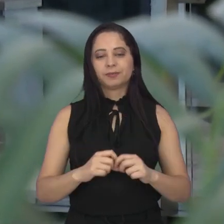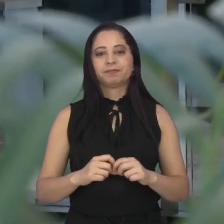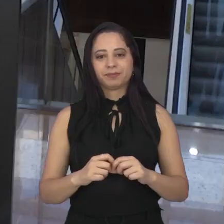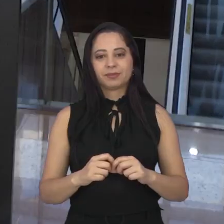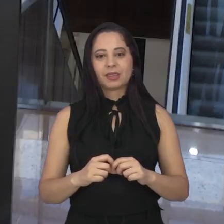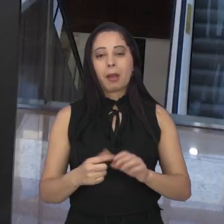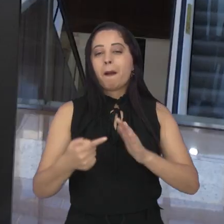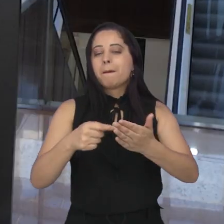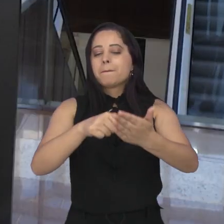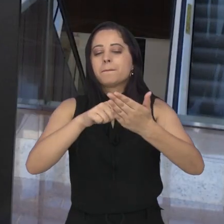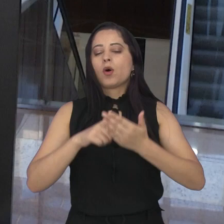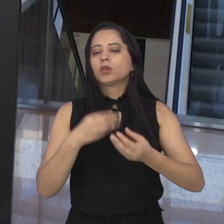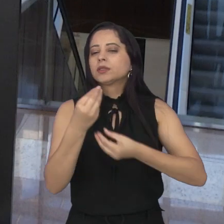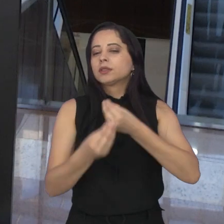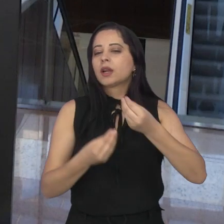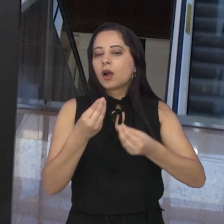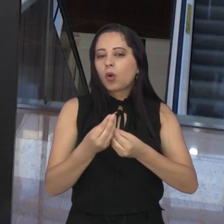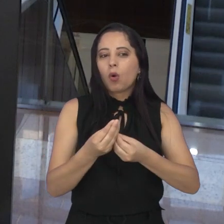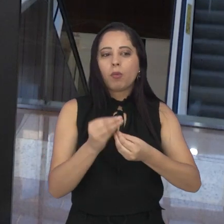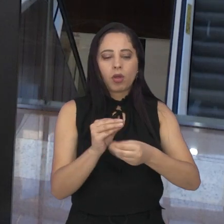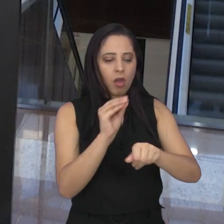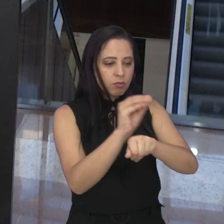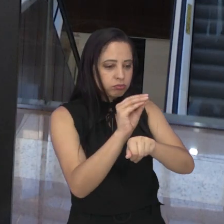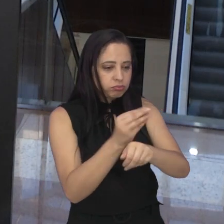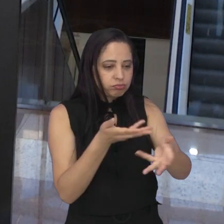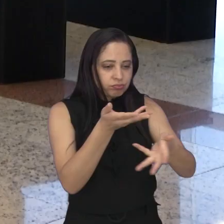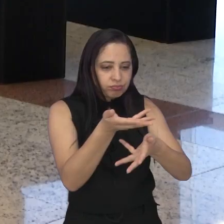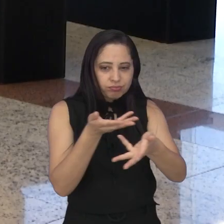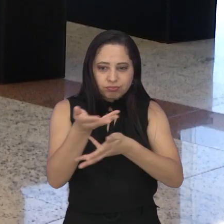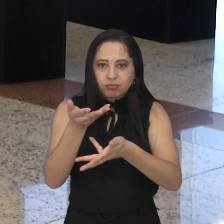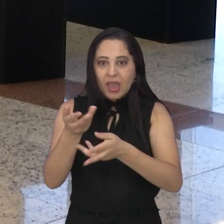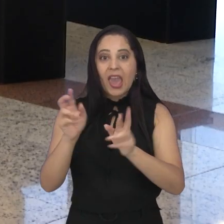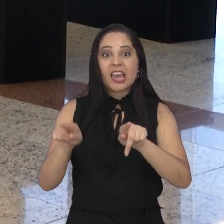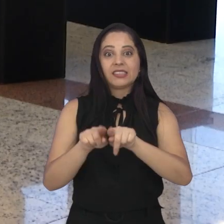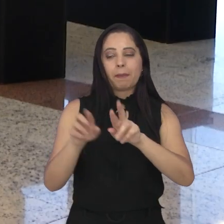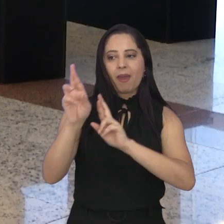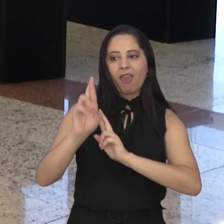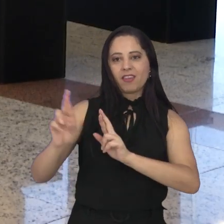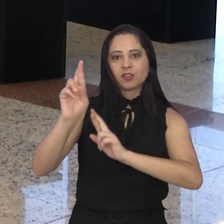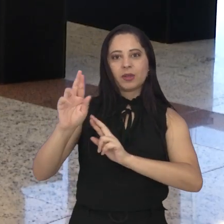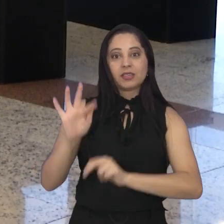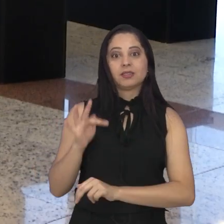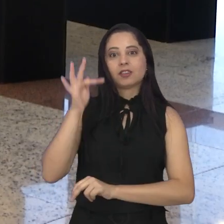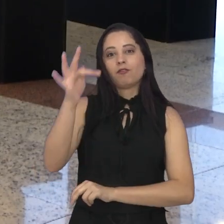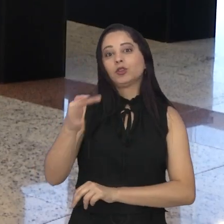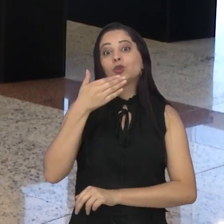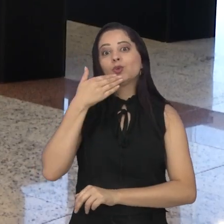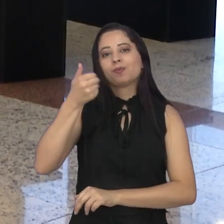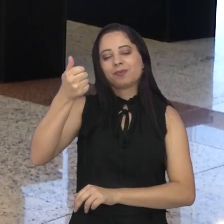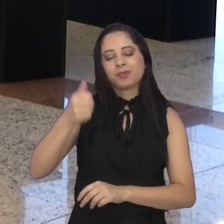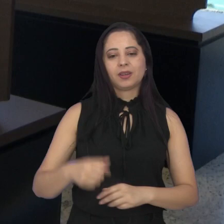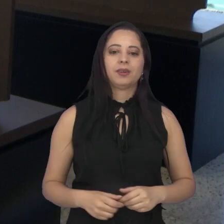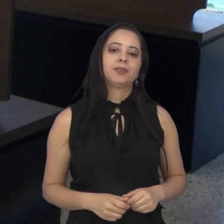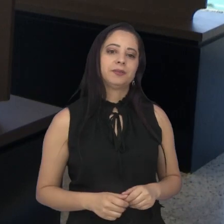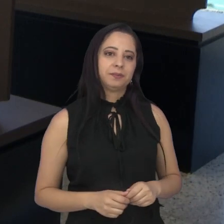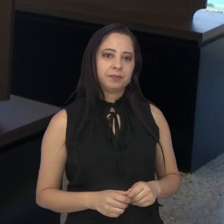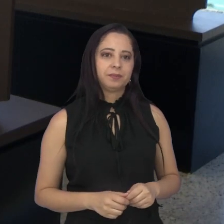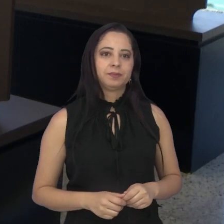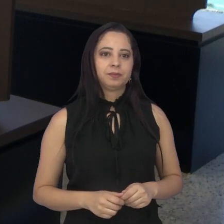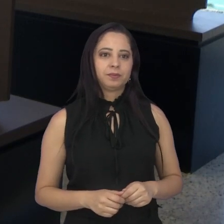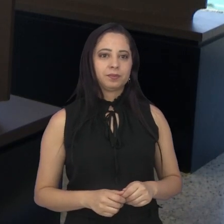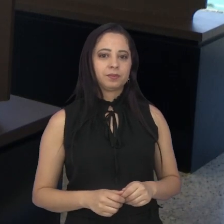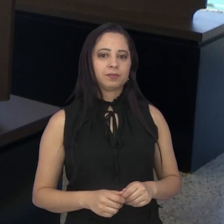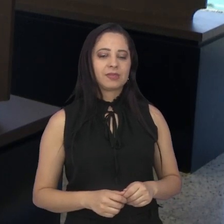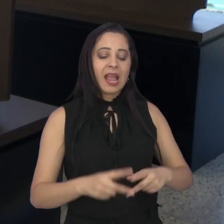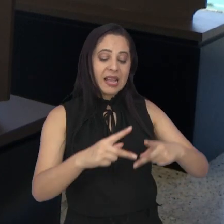exposição. Registros que nos mostram como o cuidado com o próximo e a esperança ajudam a construir o futuro. São